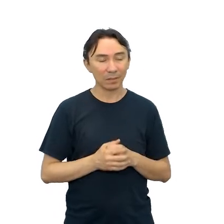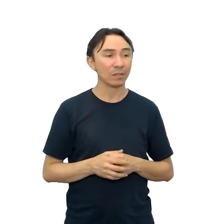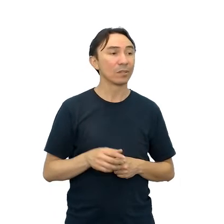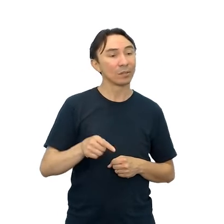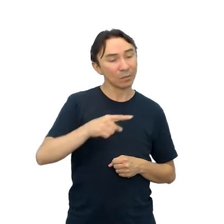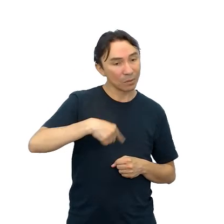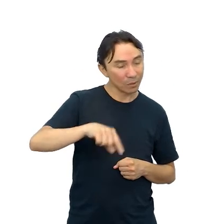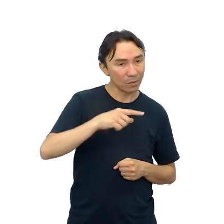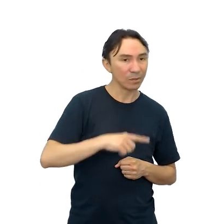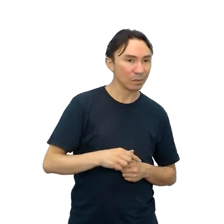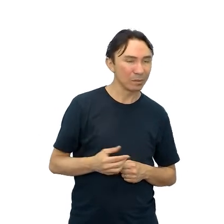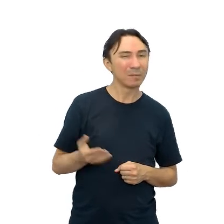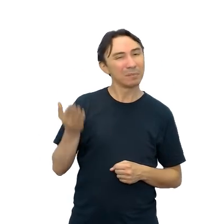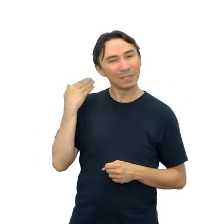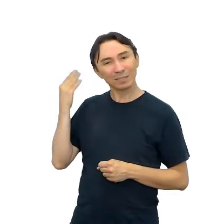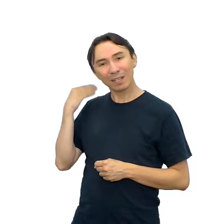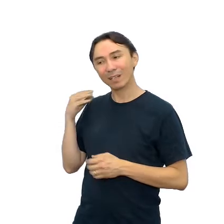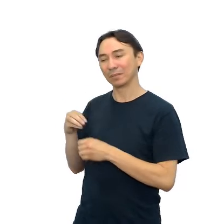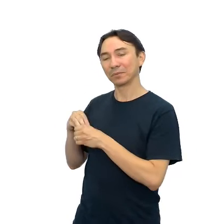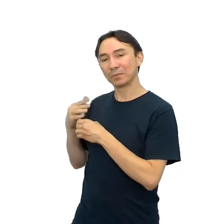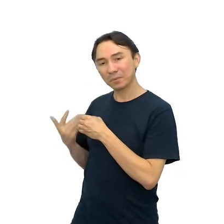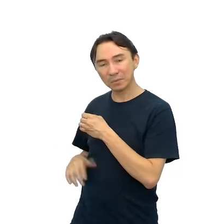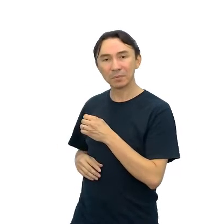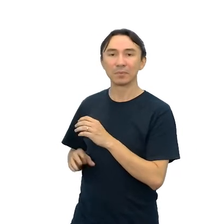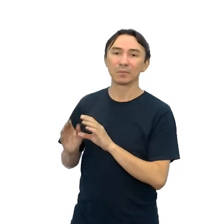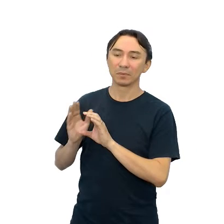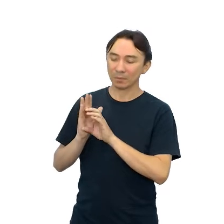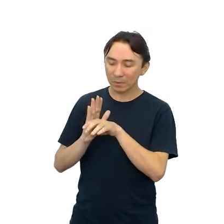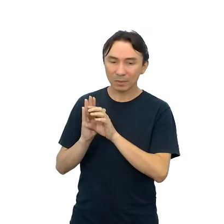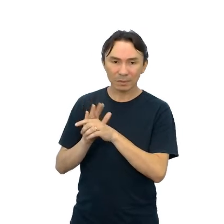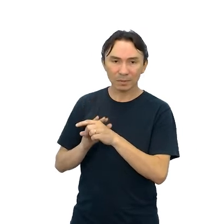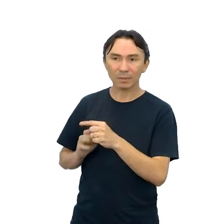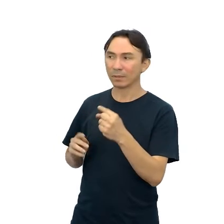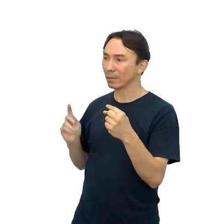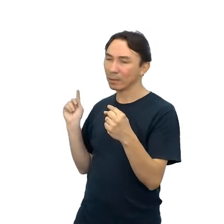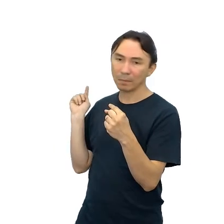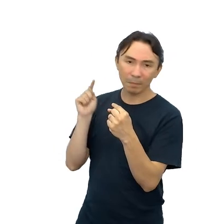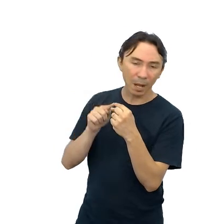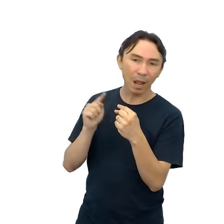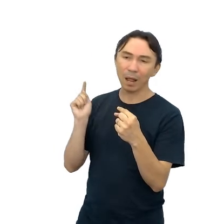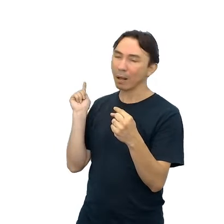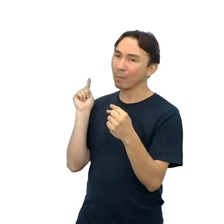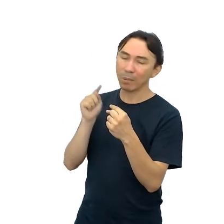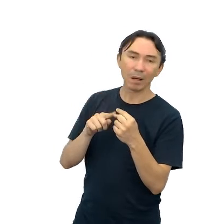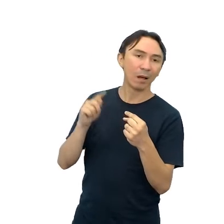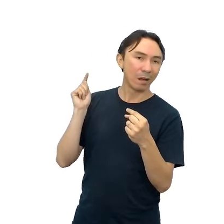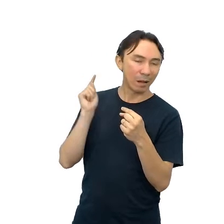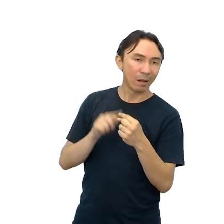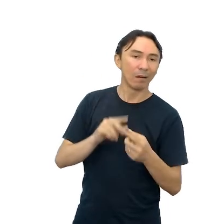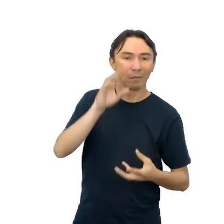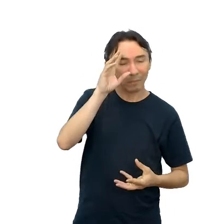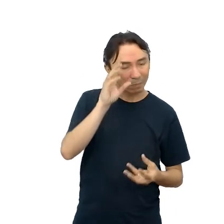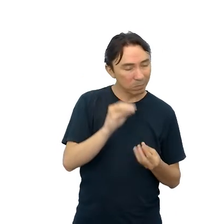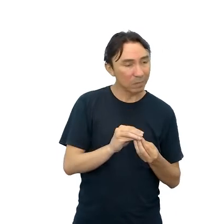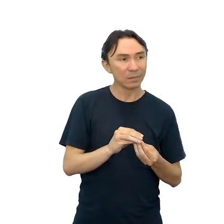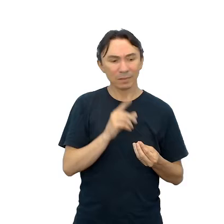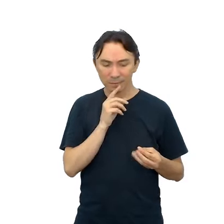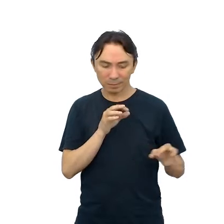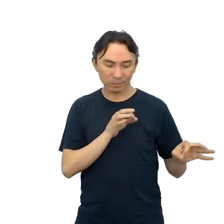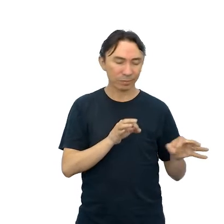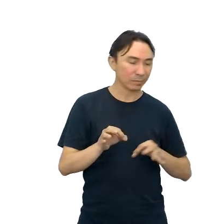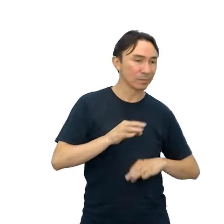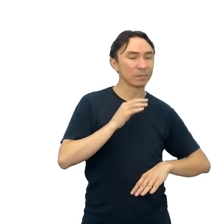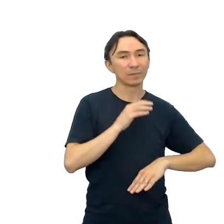para executar aí nosso plano de ação e automaticamente esse plano de ação